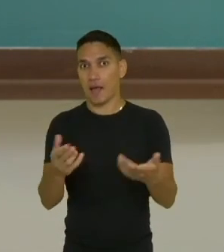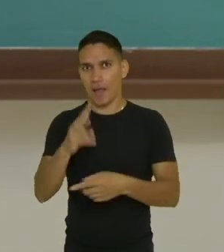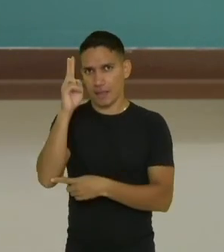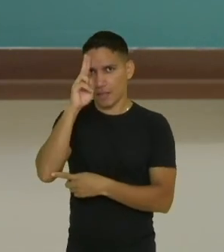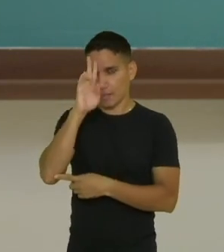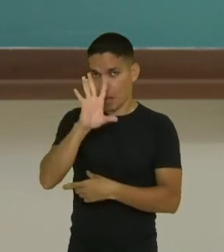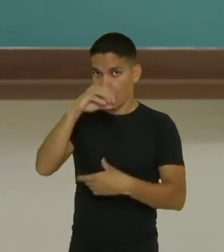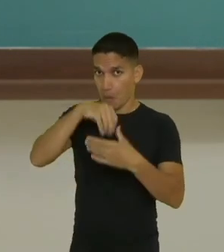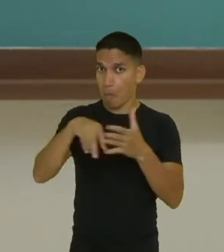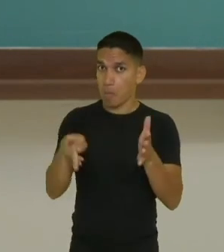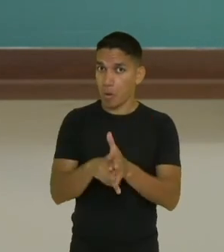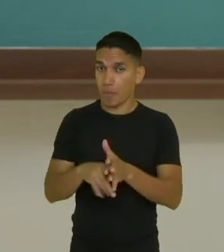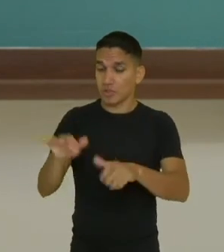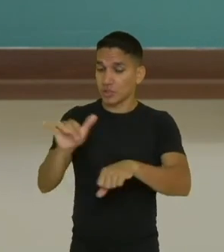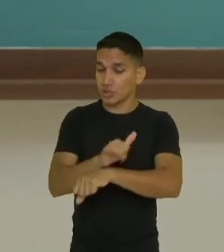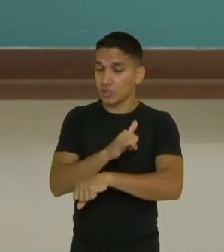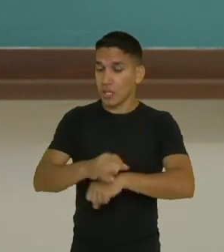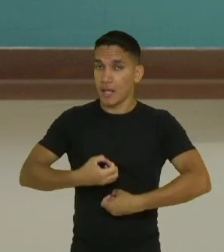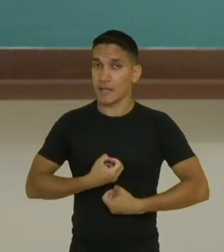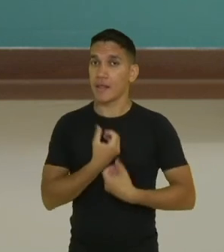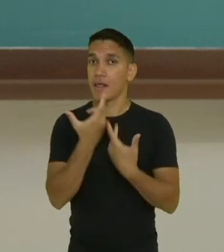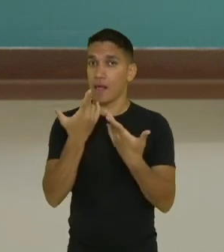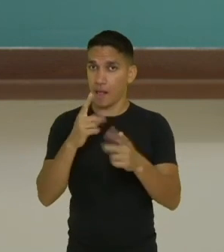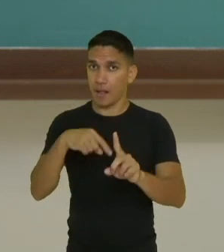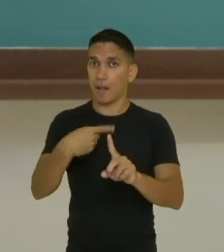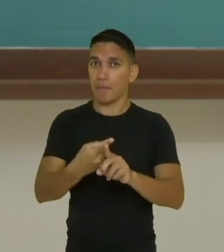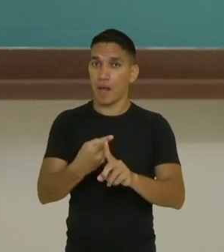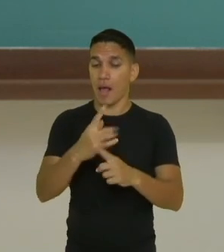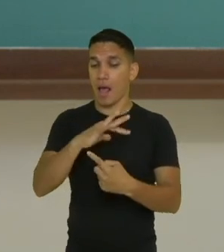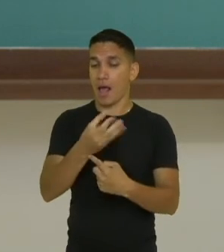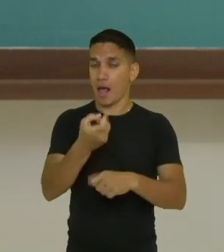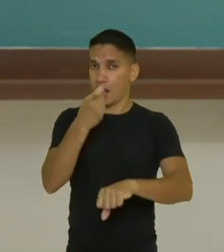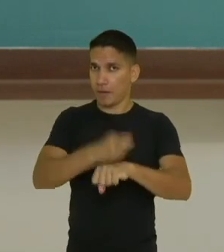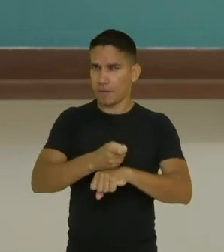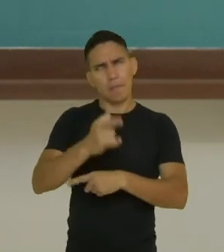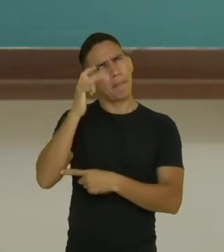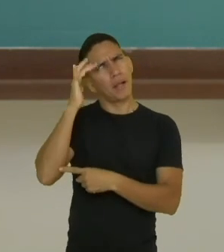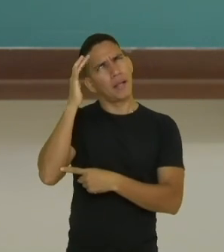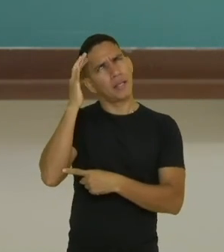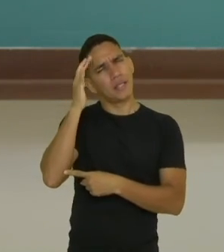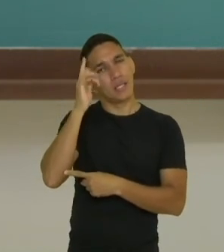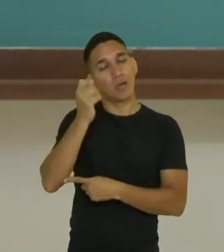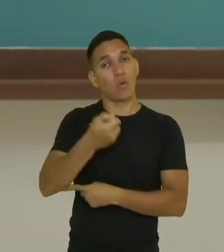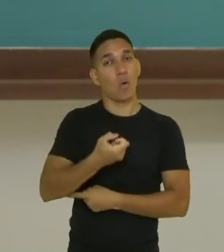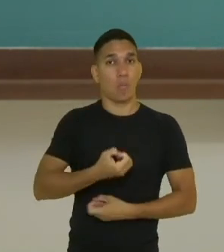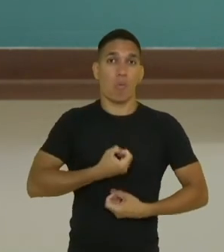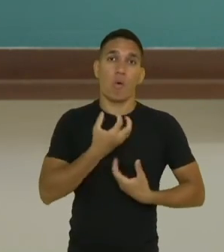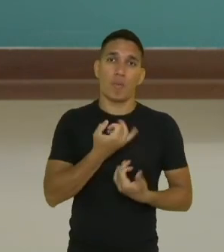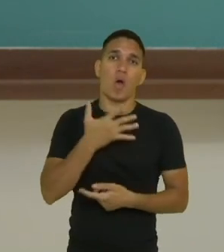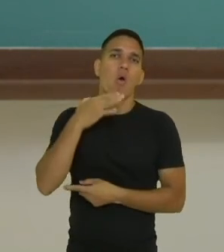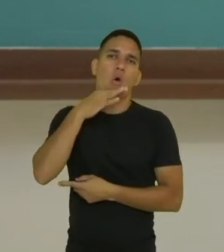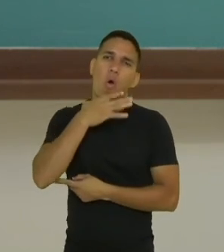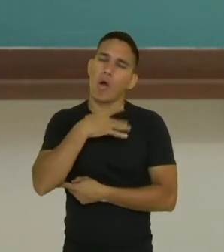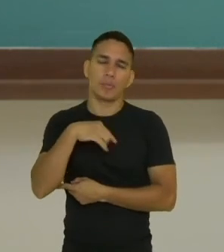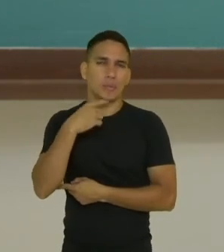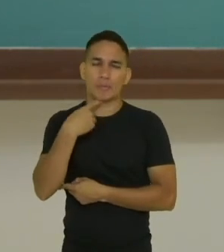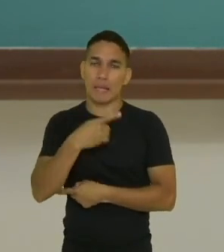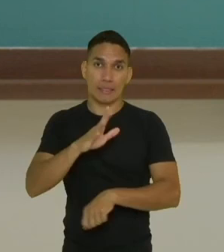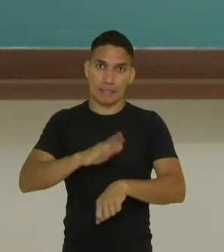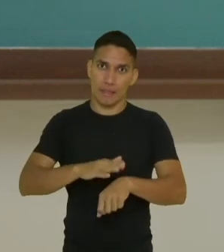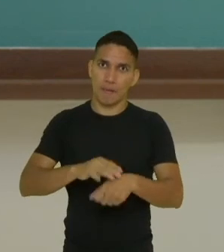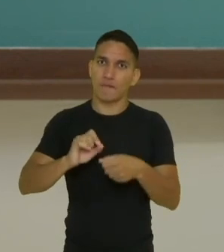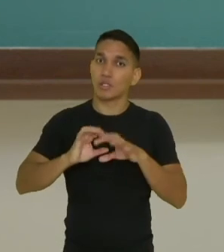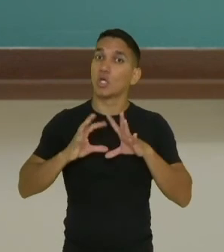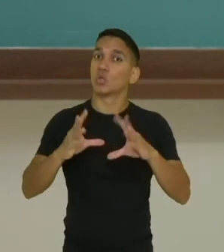trabalhar dentro da técnica da poesia e da arte concreta. Pense no poema. Claro que não vai dar tempo de você fazer toda a atividade, mas